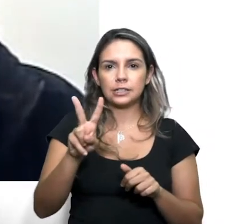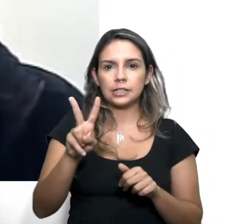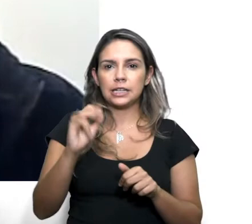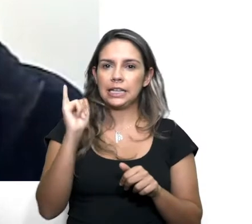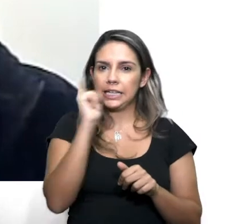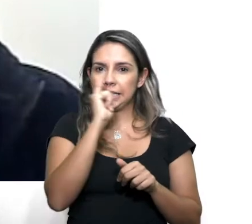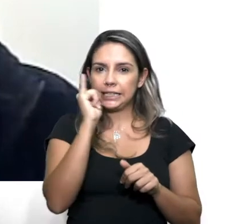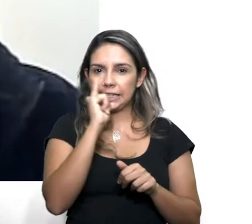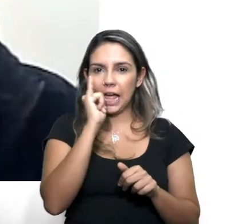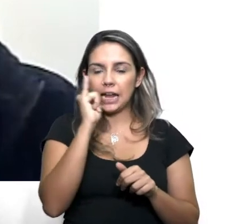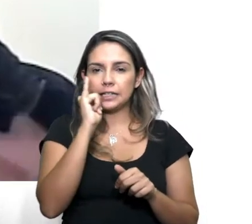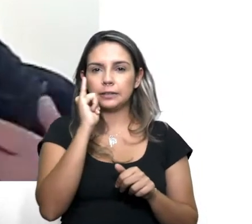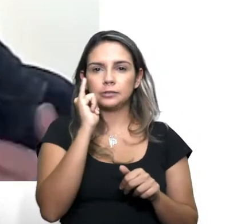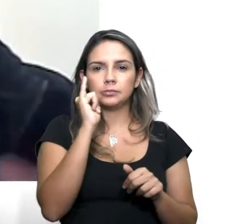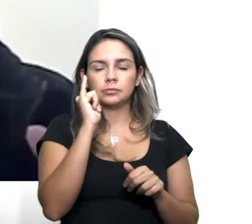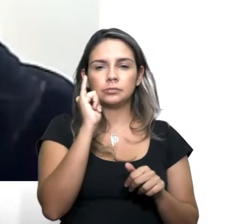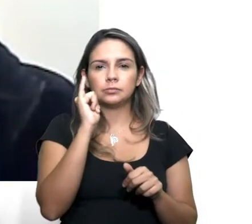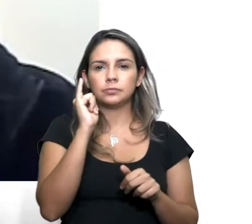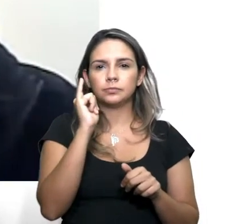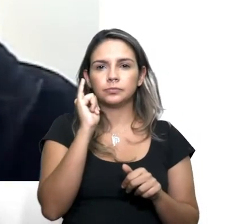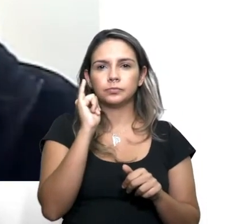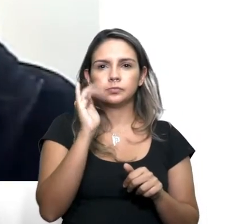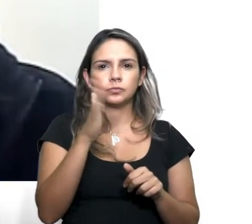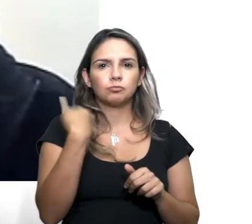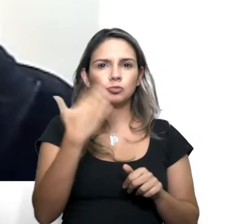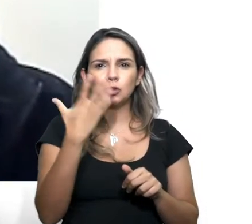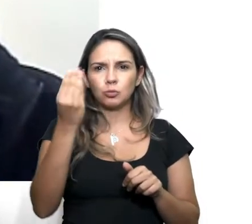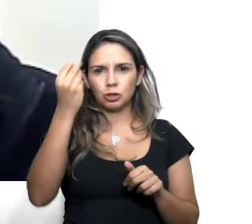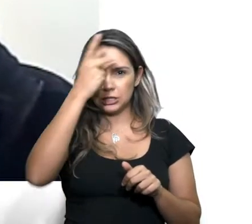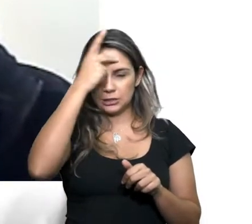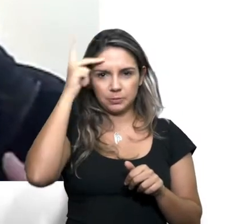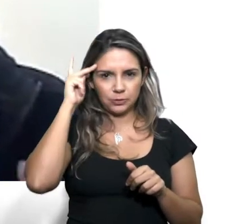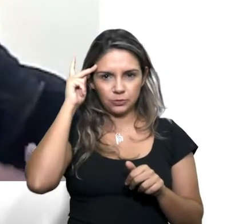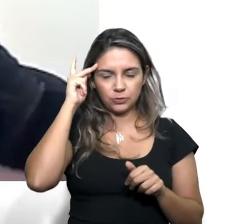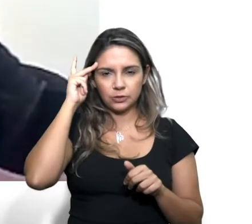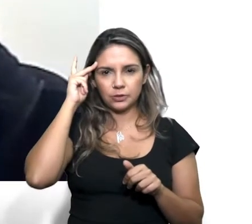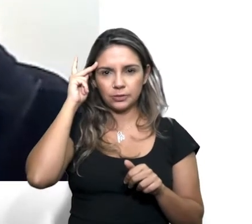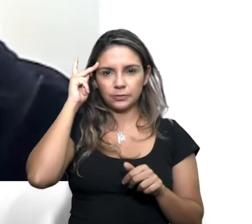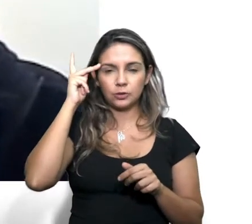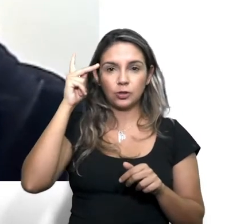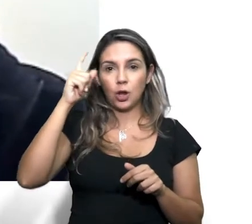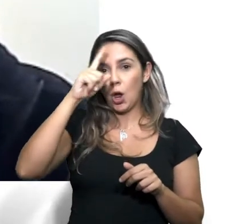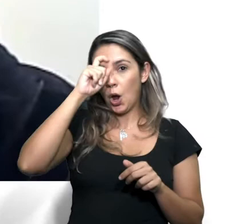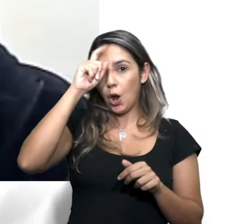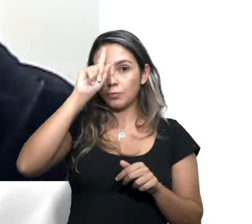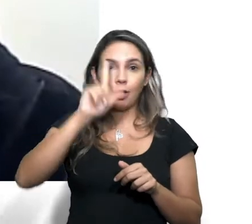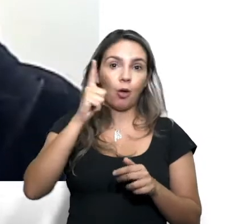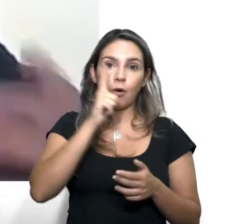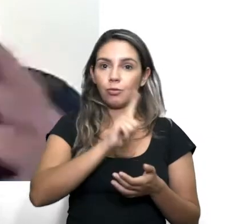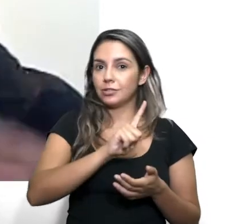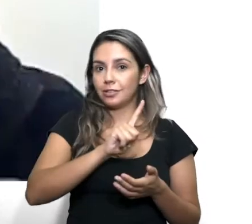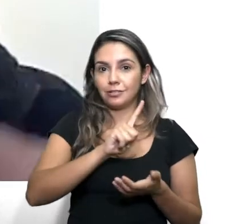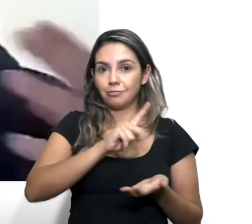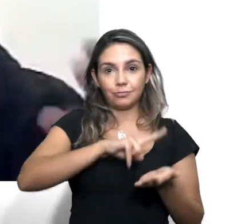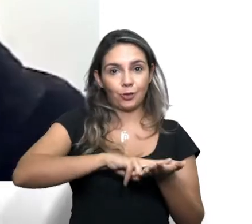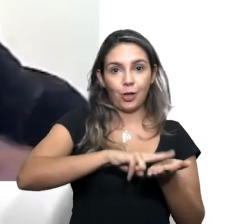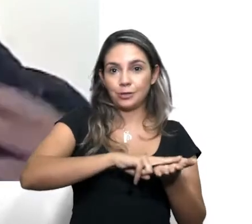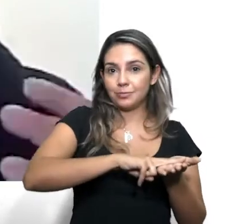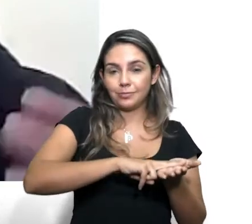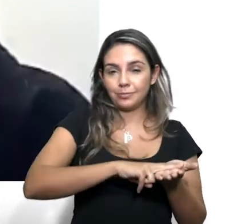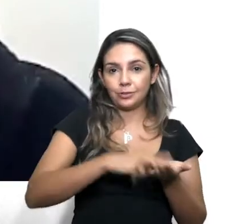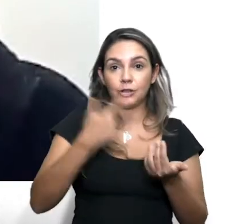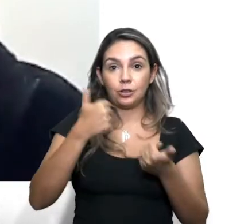que morriam muitas pessoas de uma forma, e os hospitais já não conseguiam corresponder, e estávamos de tal